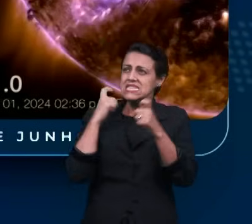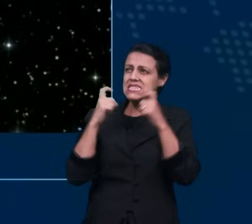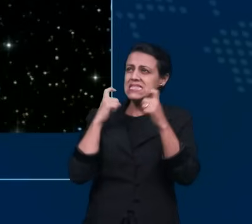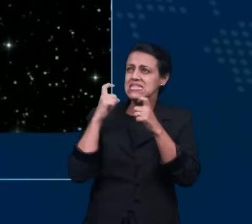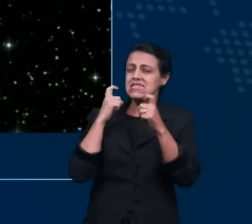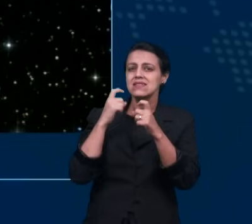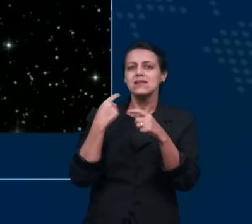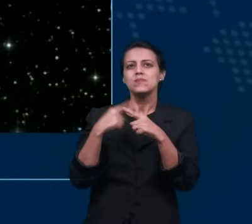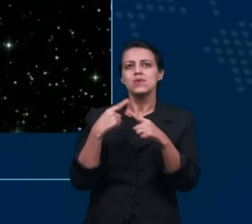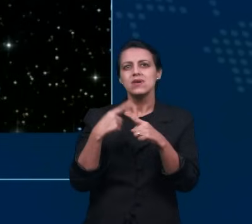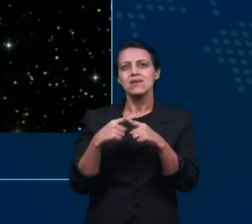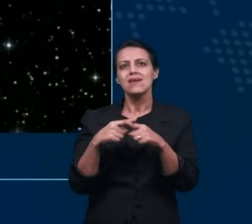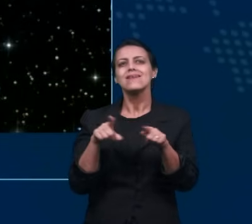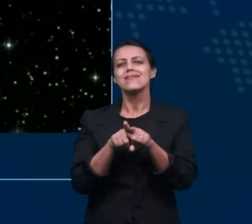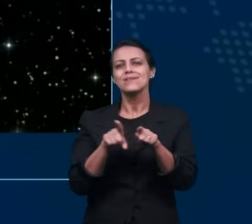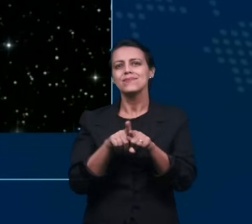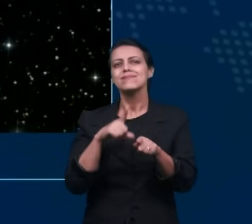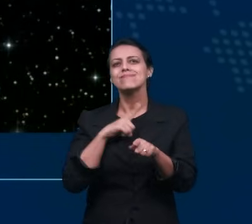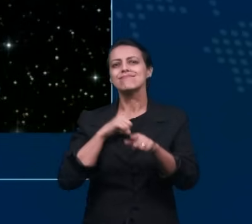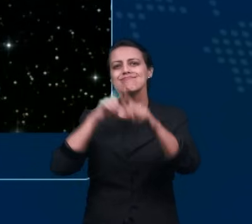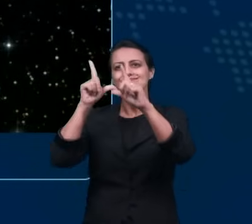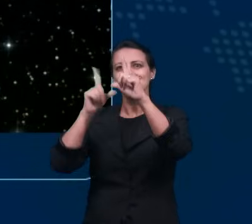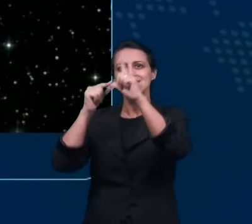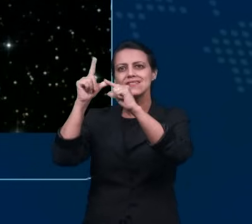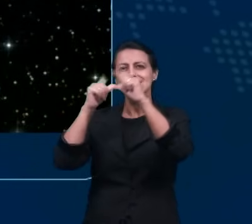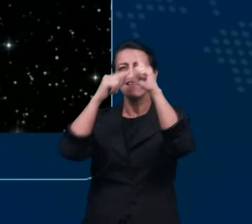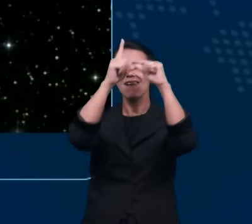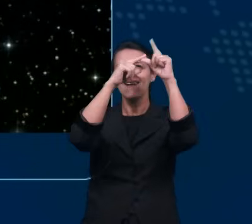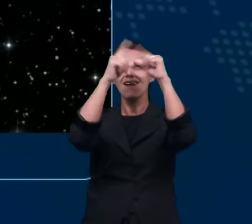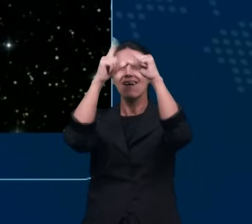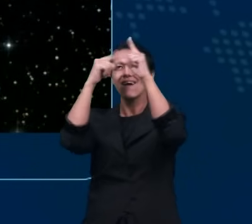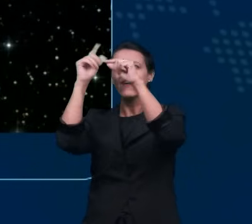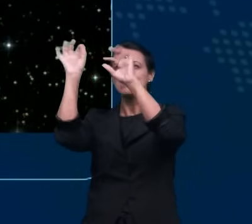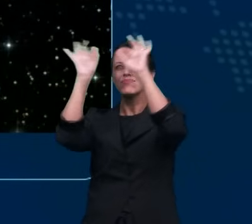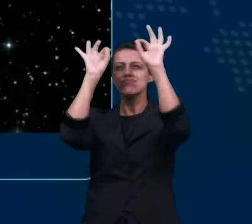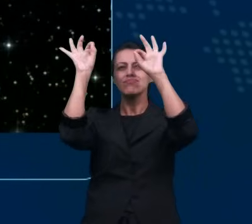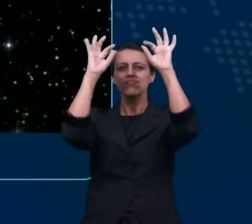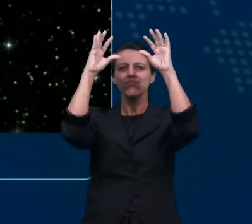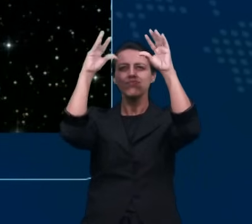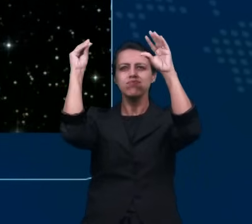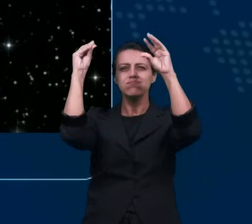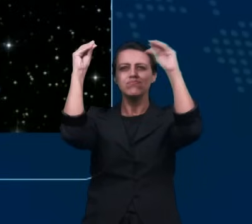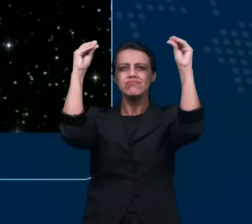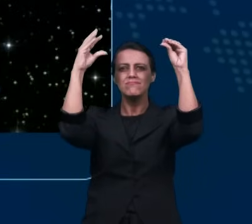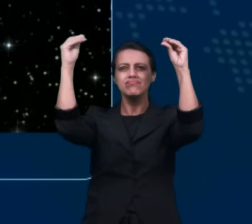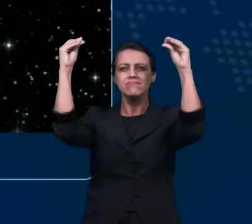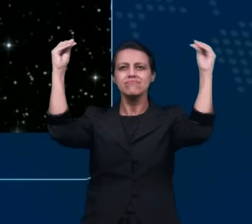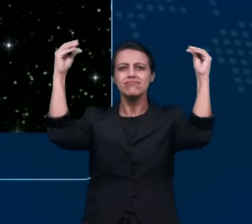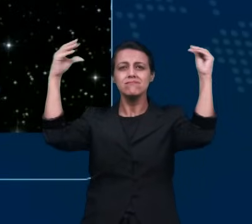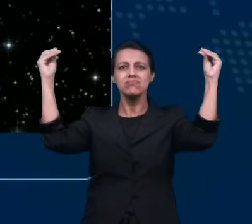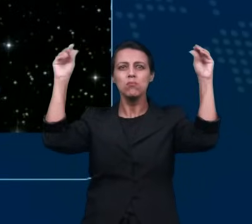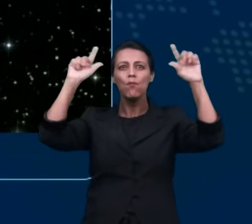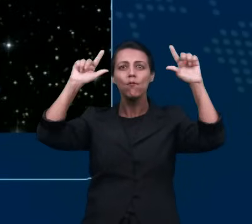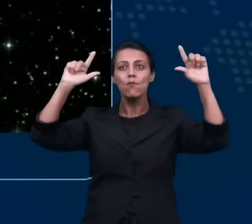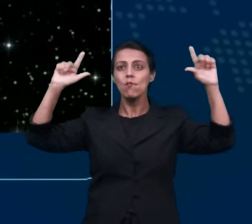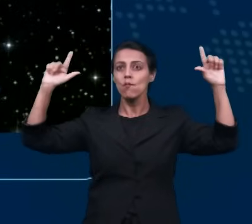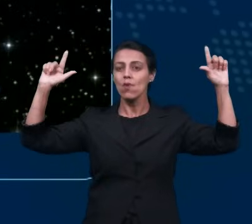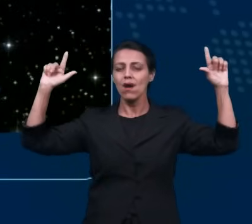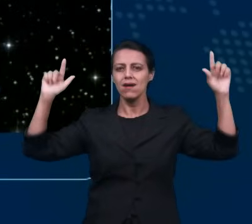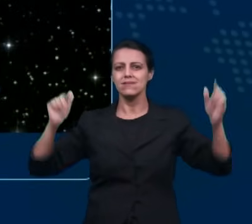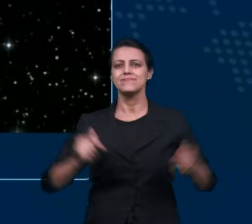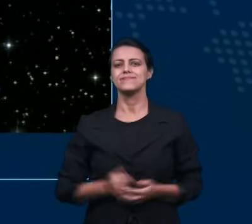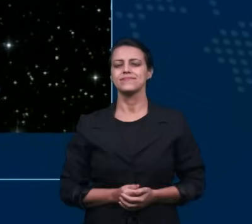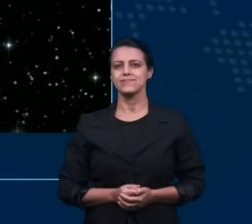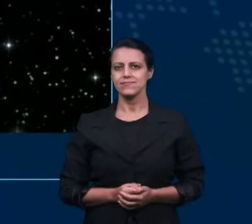temos também sinais nas estrelas. Elas estão sumindo sem deixar rastro. E eu quero finalizar a minha